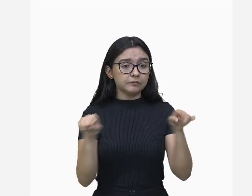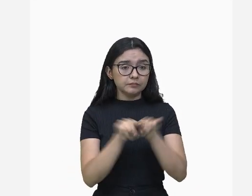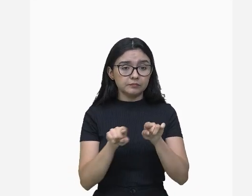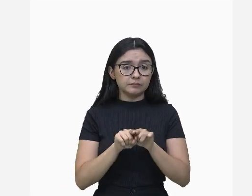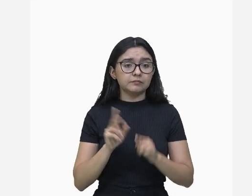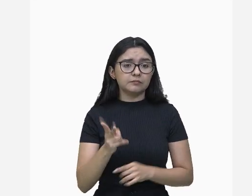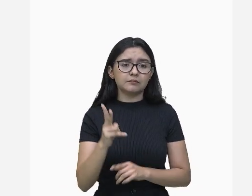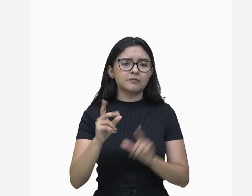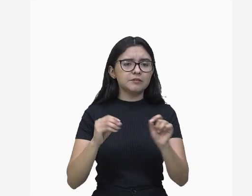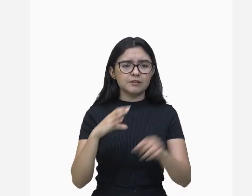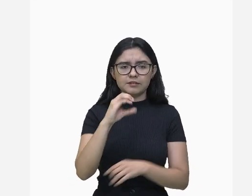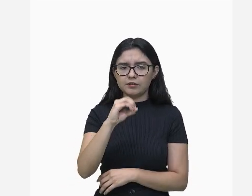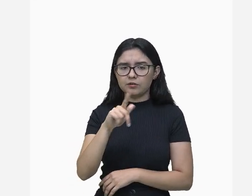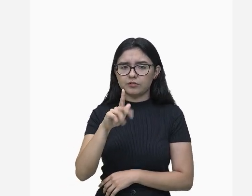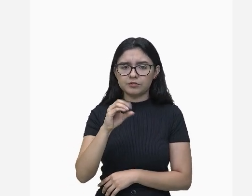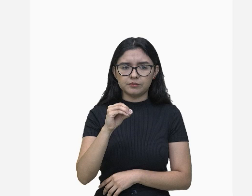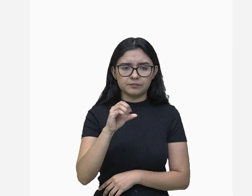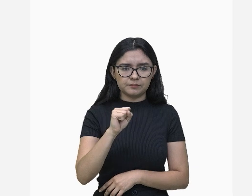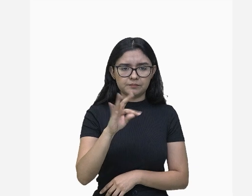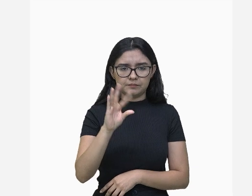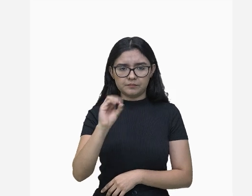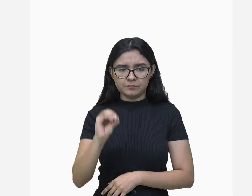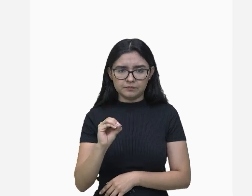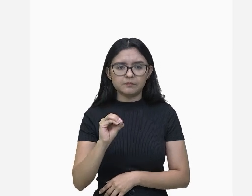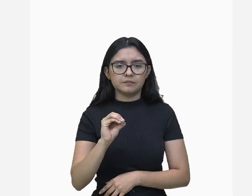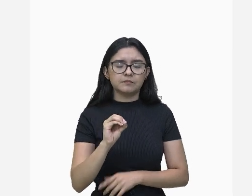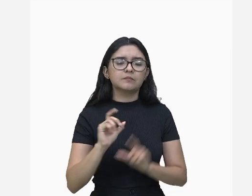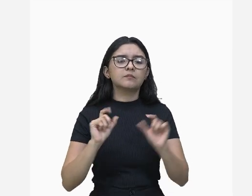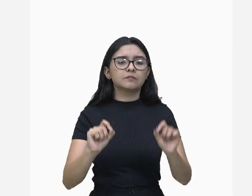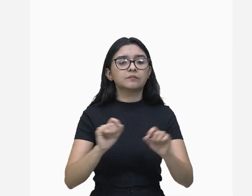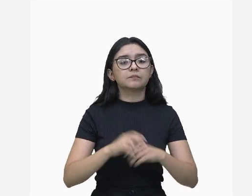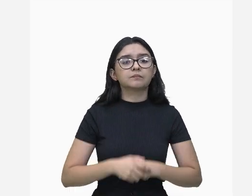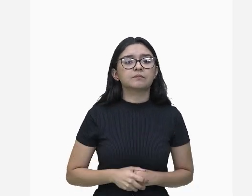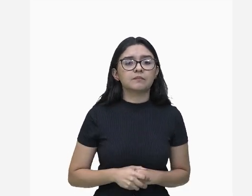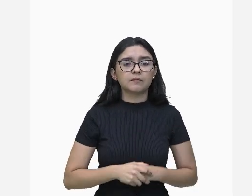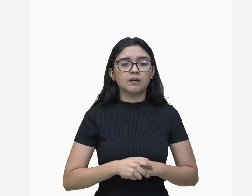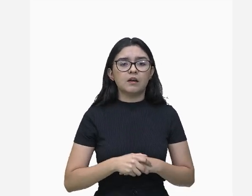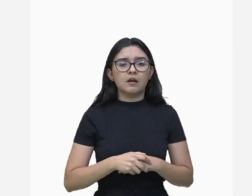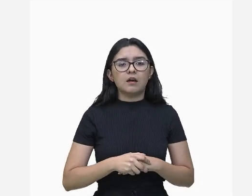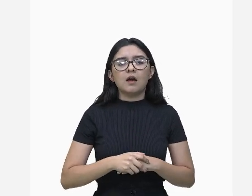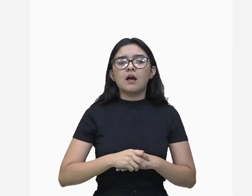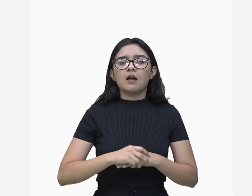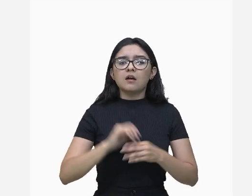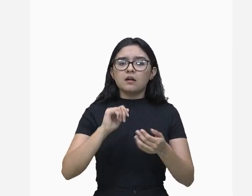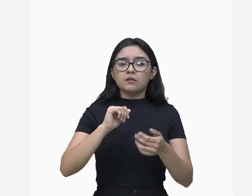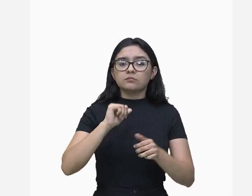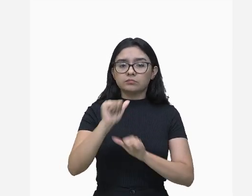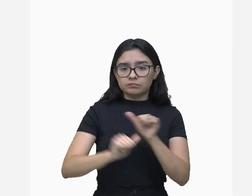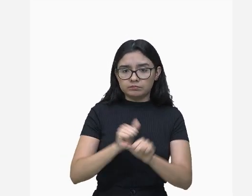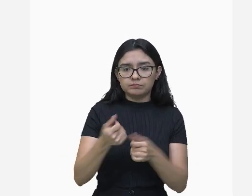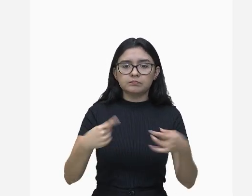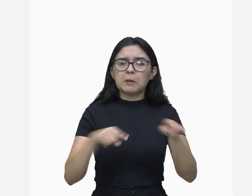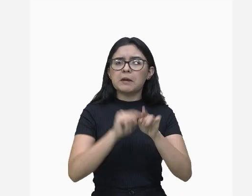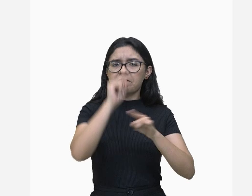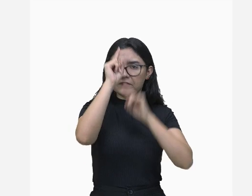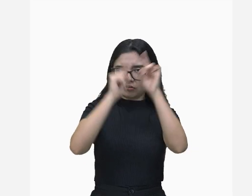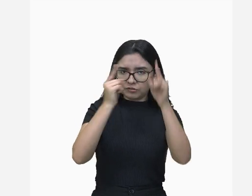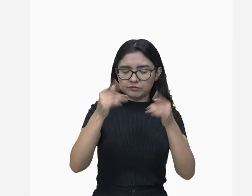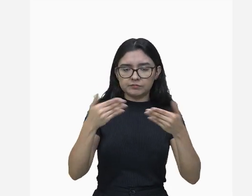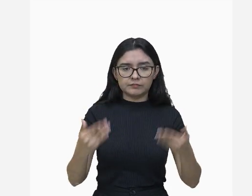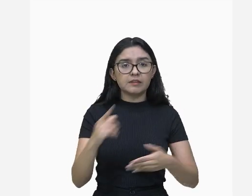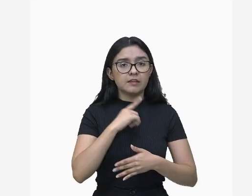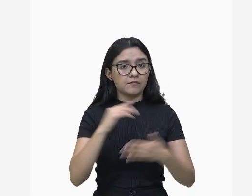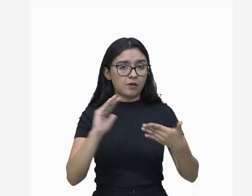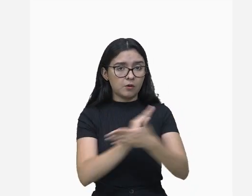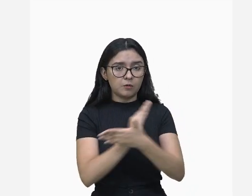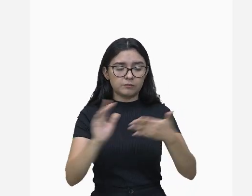o gosto da expressão atualizada ou inventiva. Sim, tivemos autores que recuperaram